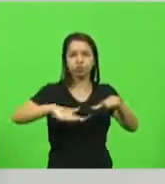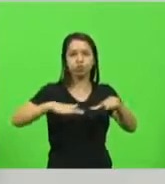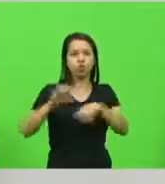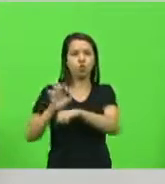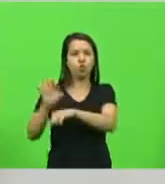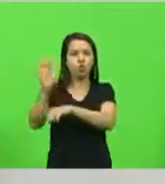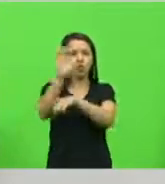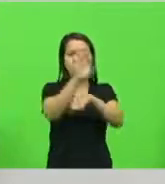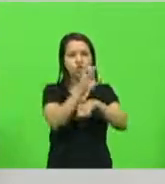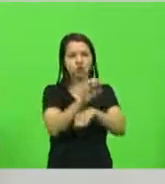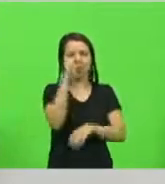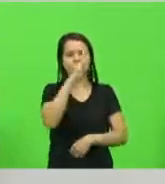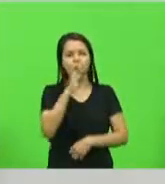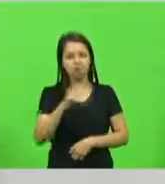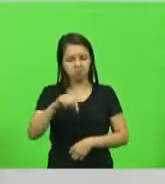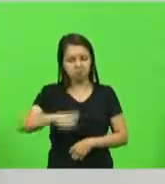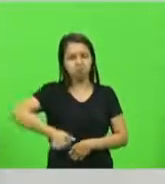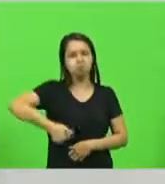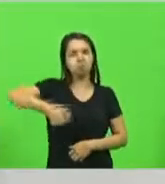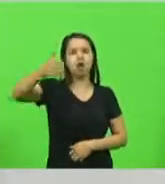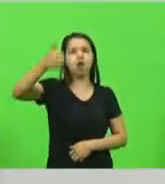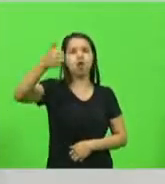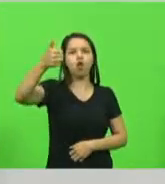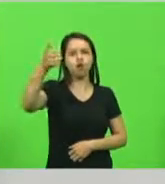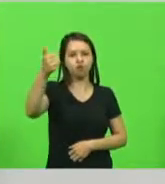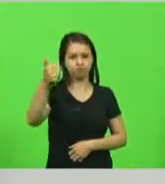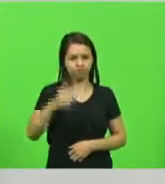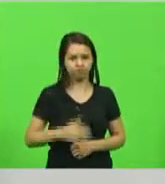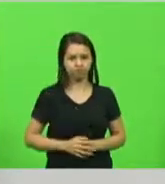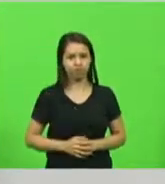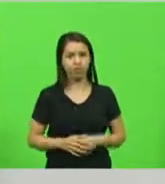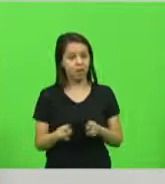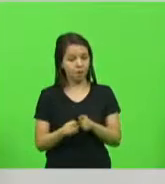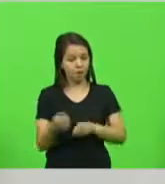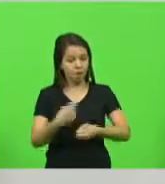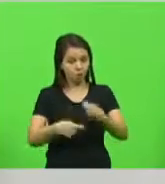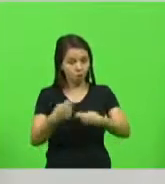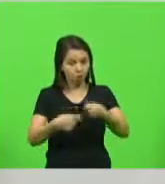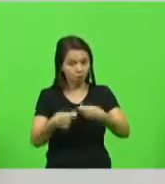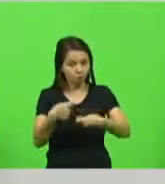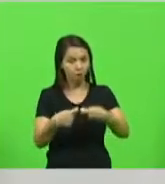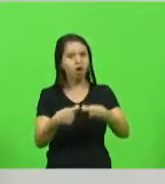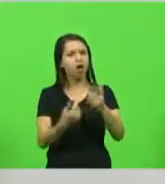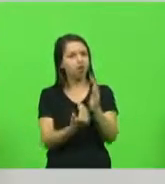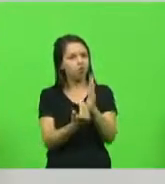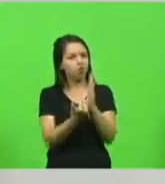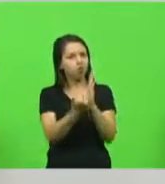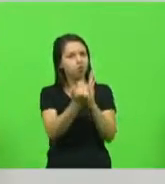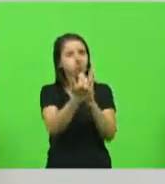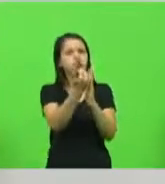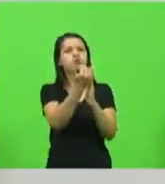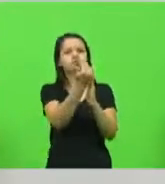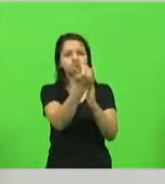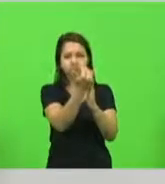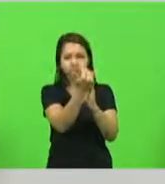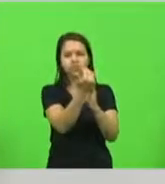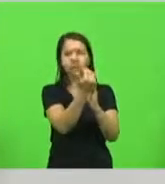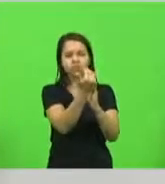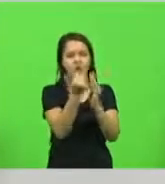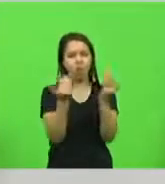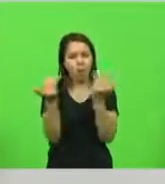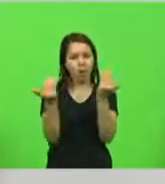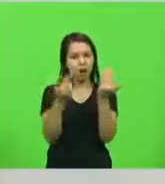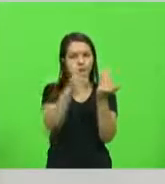tempo, a economia cresceu acima da média nacional. As contas públicas, para as quais este Parlamento